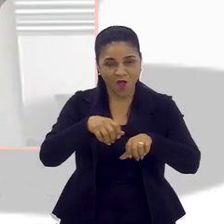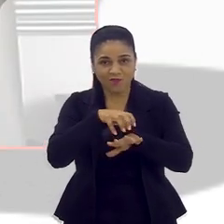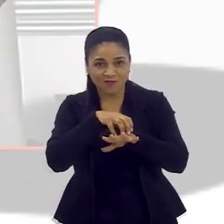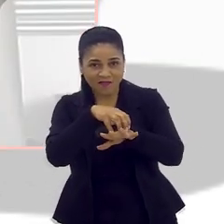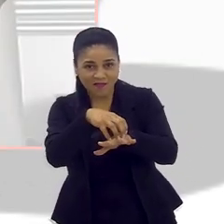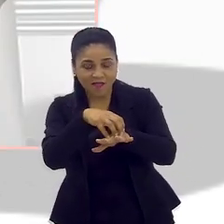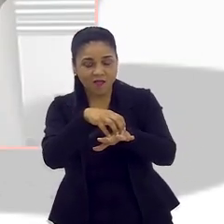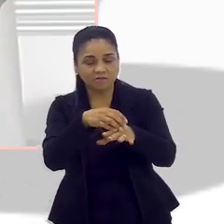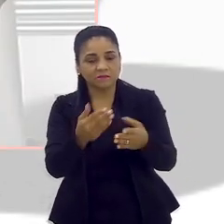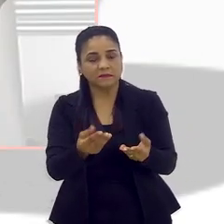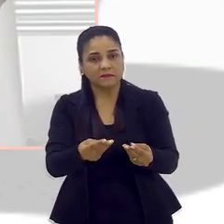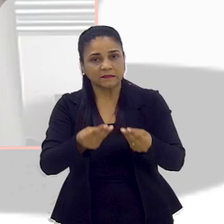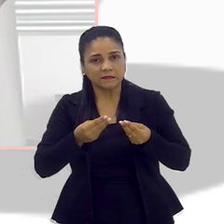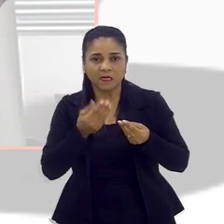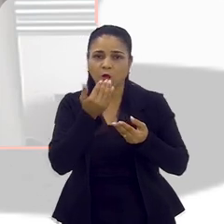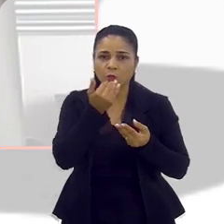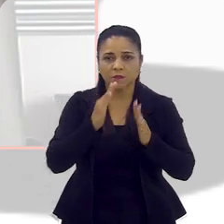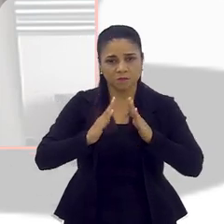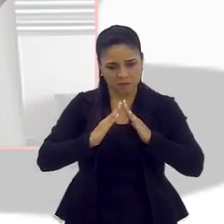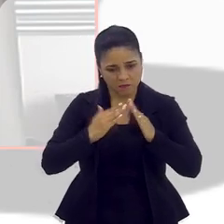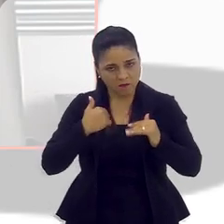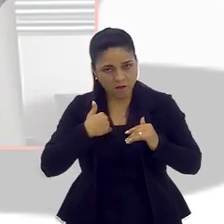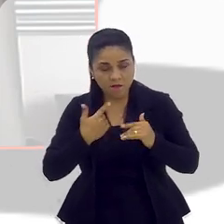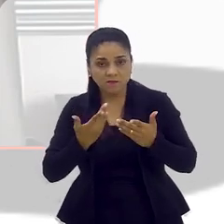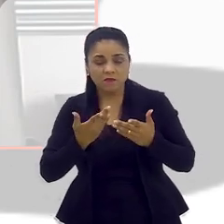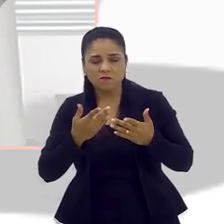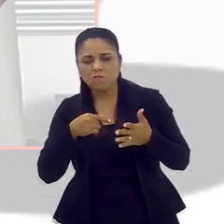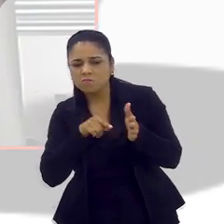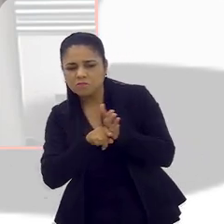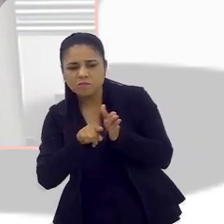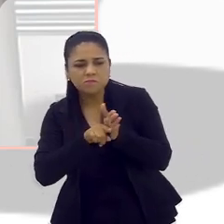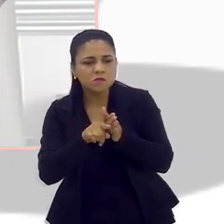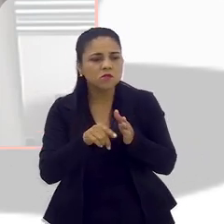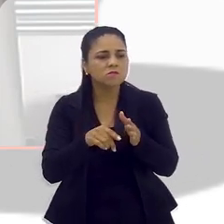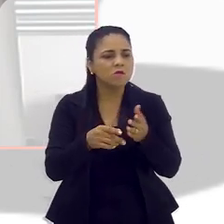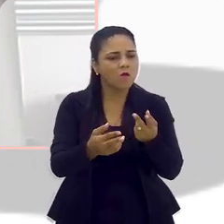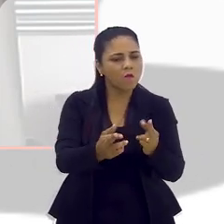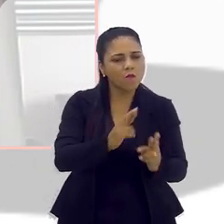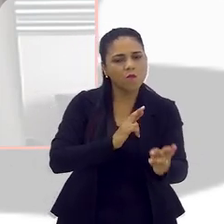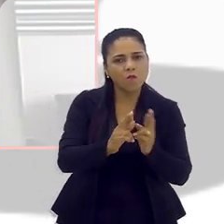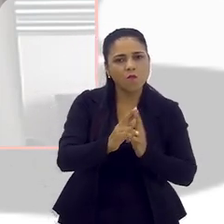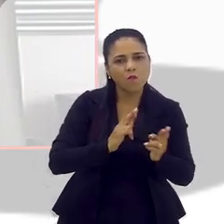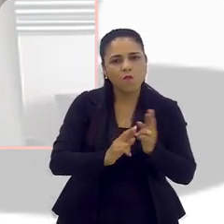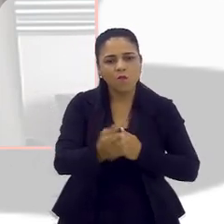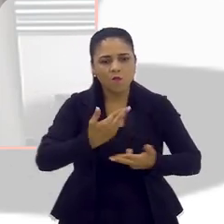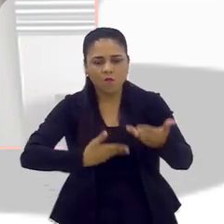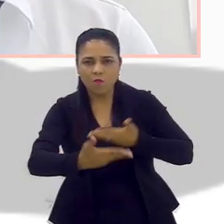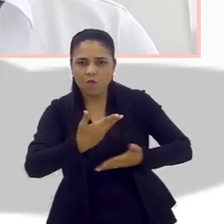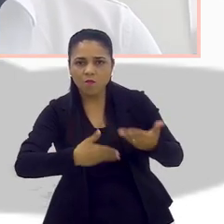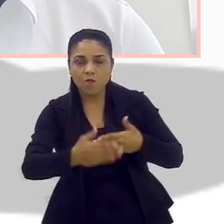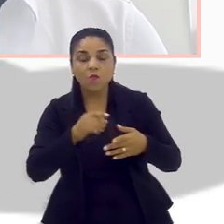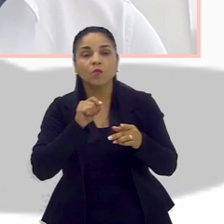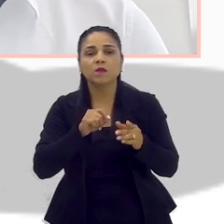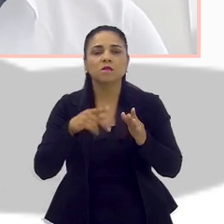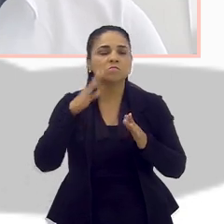entregar a comida, e a gente ouviu deles mesmo quais eram os anseios, o que era mais urgente assim para a gente escrever no projeto.